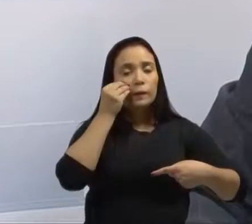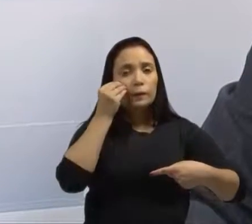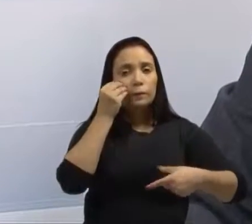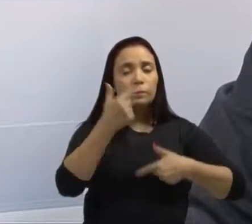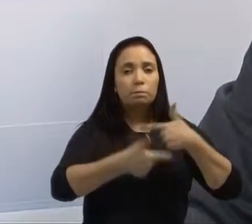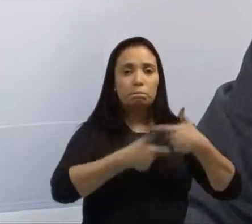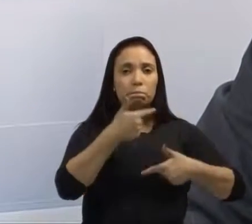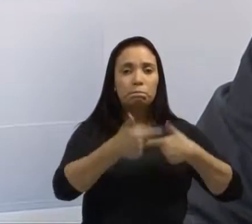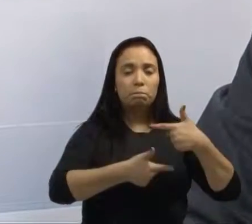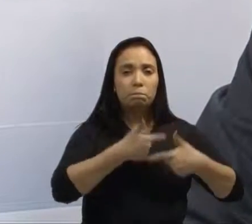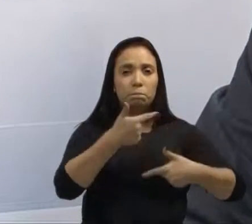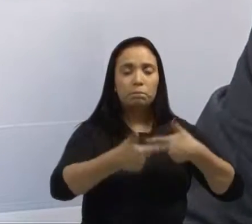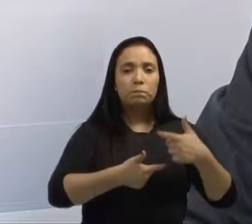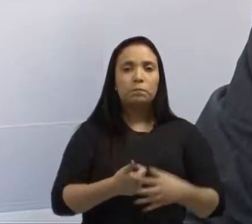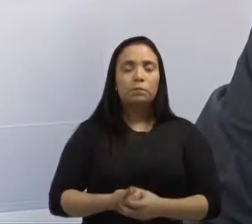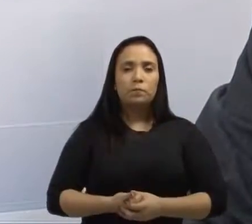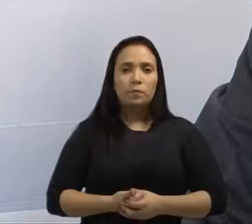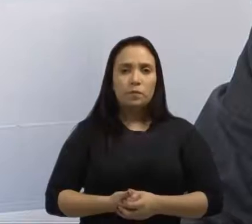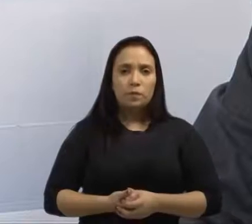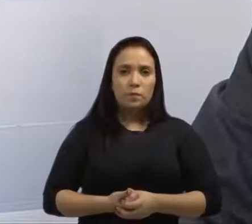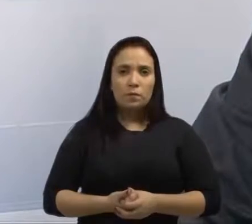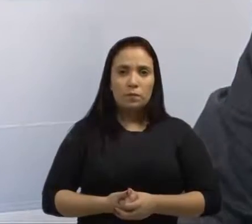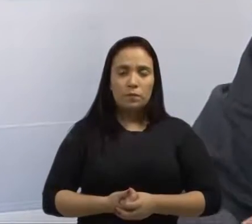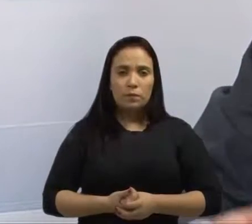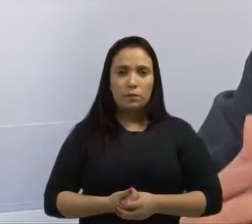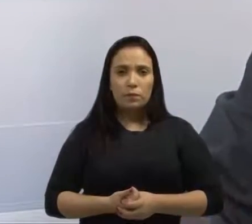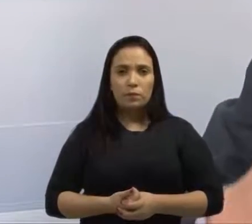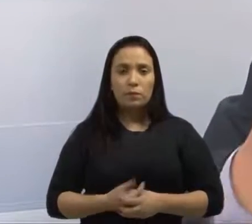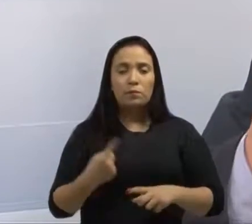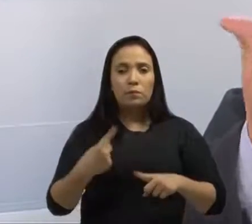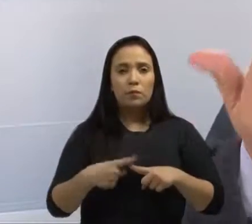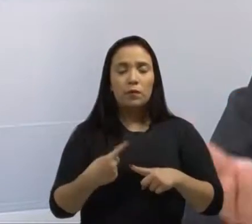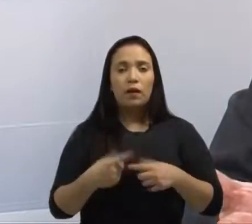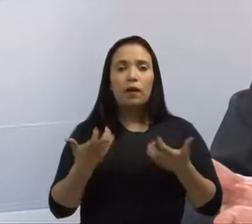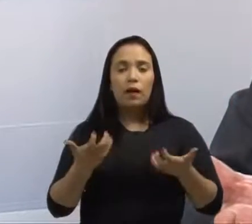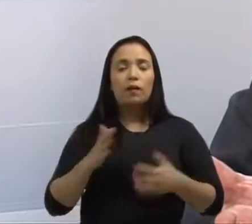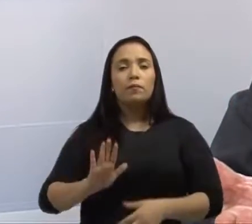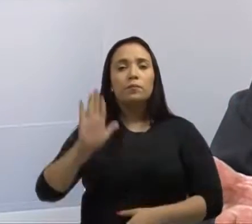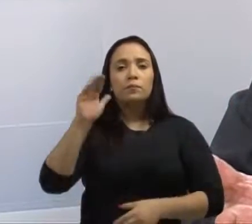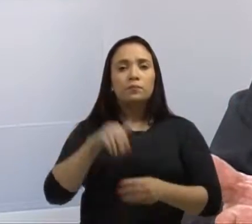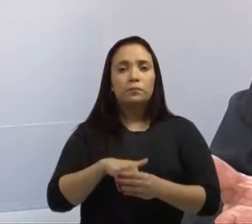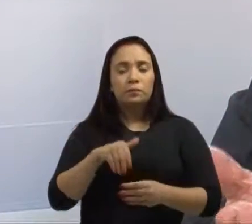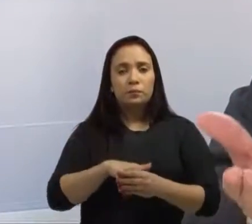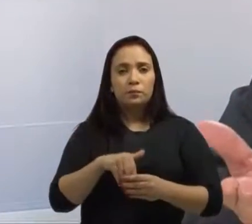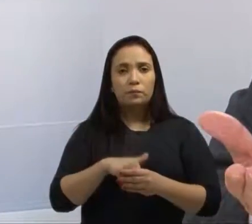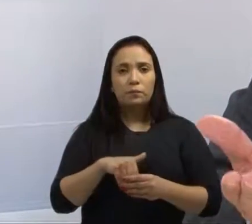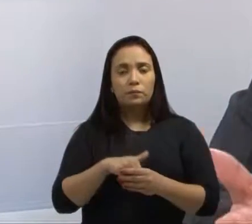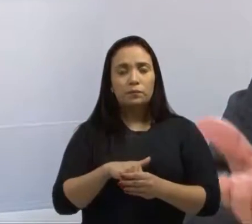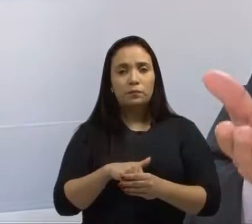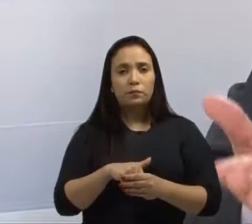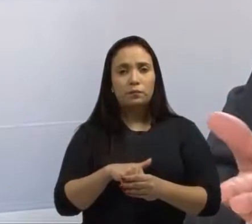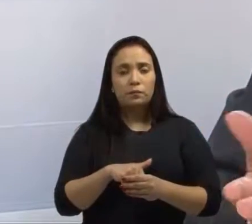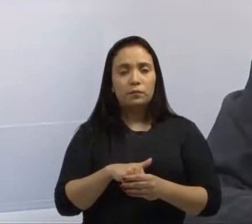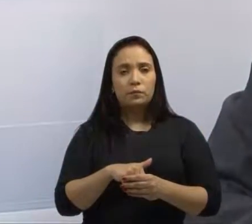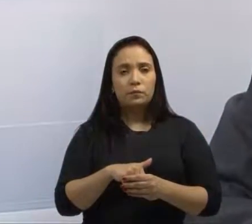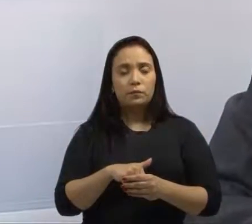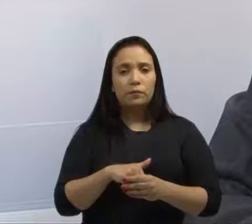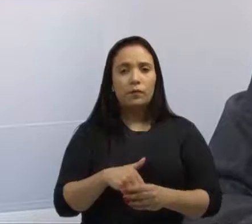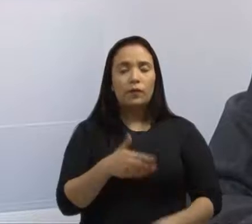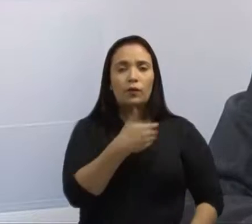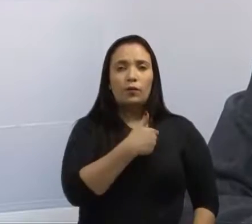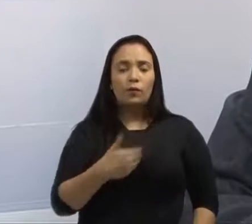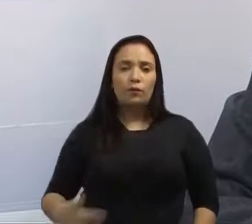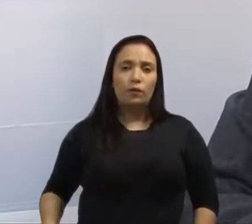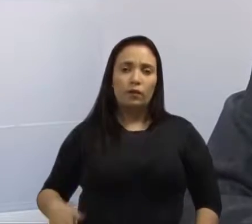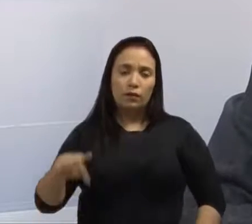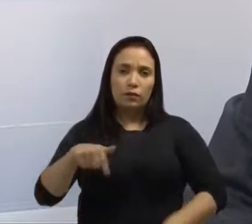poderão trabalhar em conjunto para lançar uma chapa proporcional, majoritária, desculpa, ao governo do